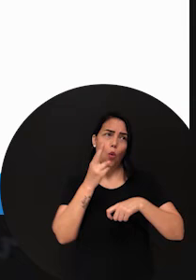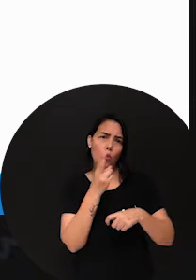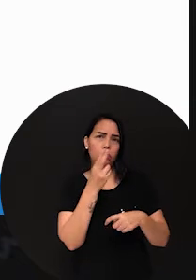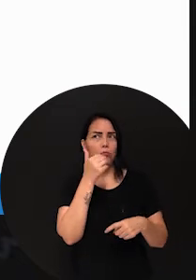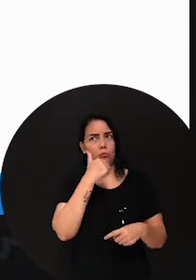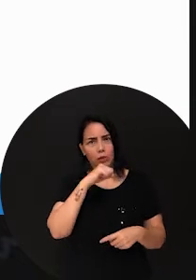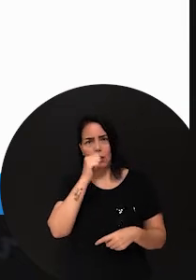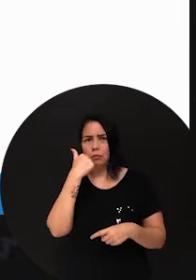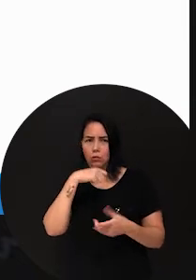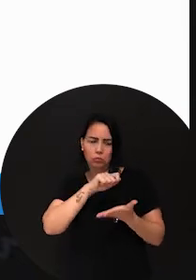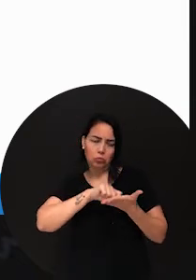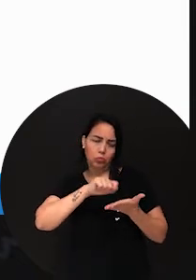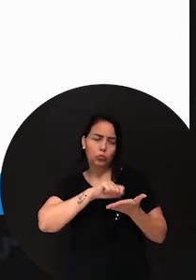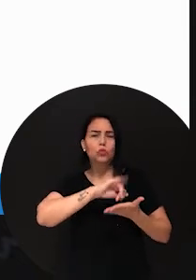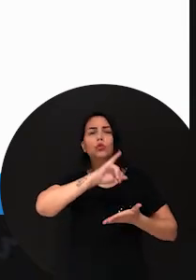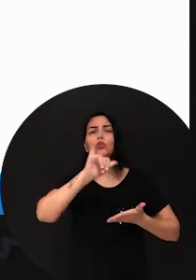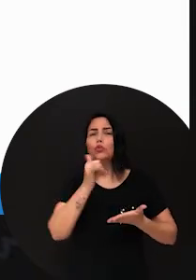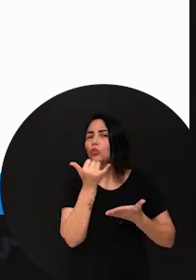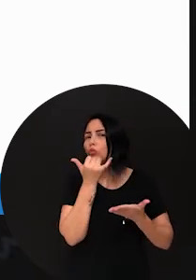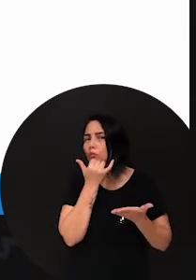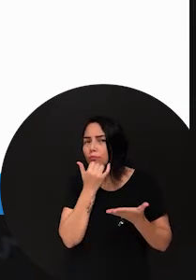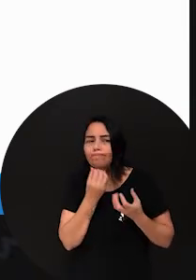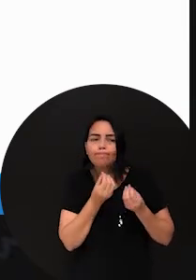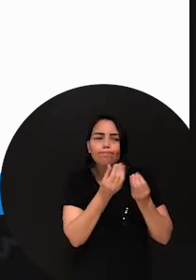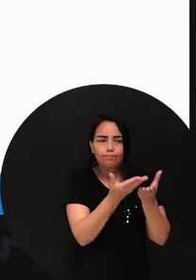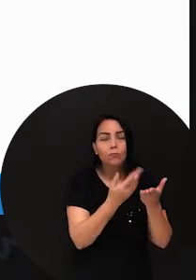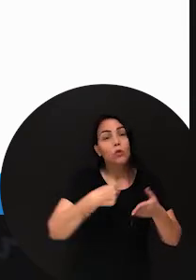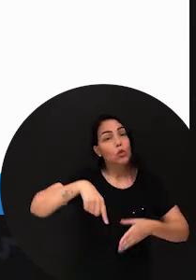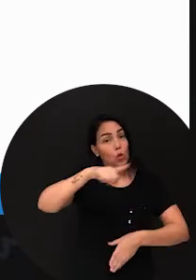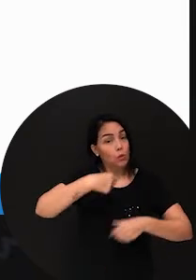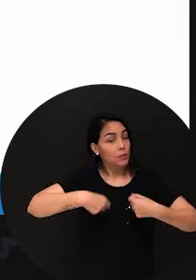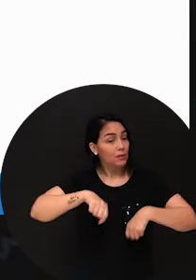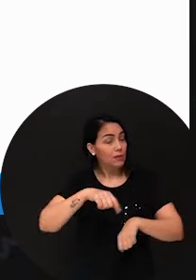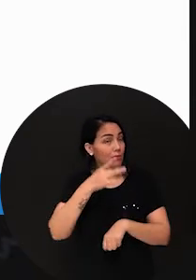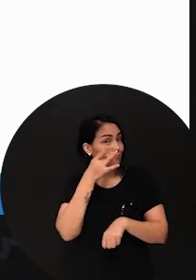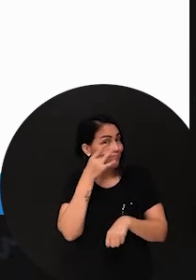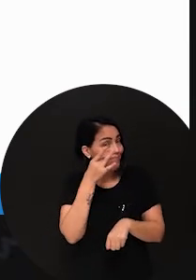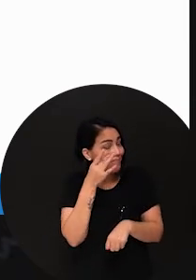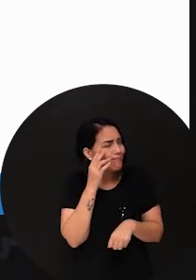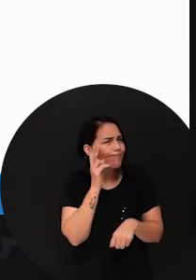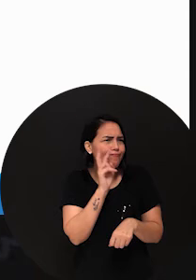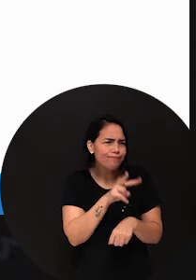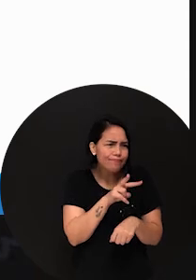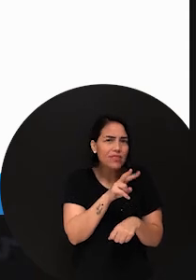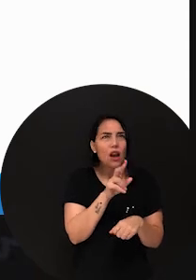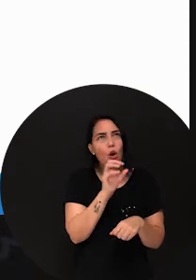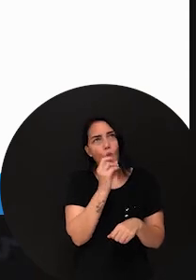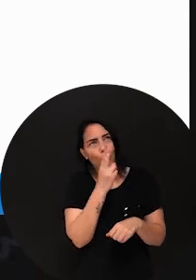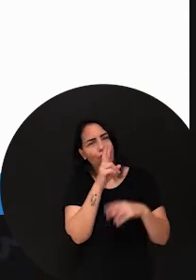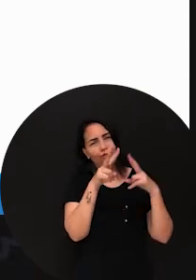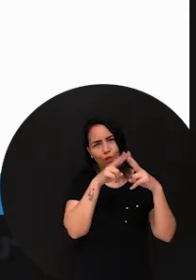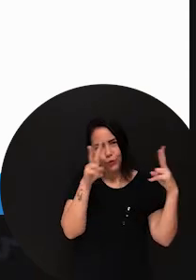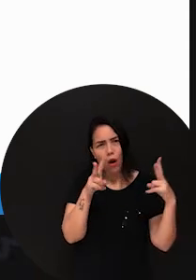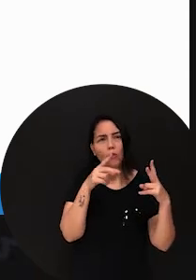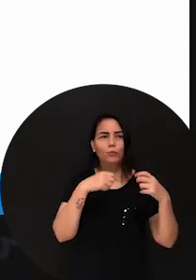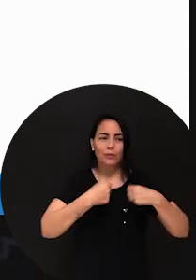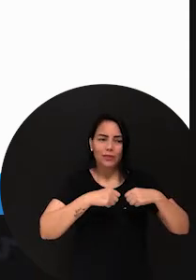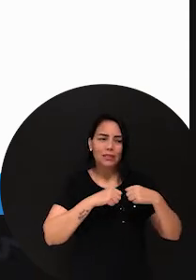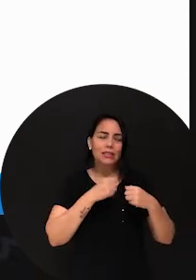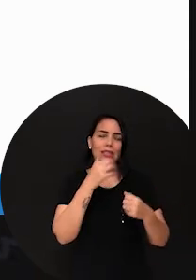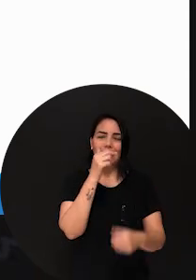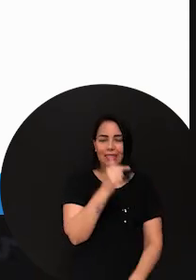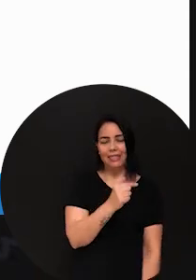né? Nós precisamos ter as frequências de 75%, né? Isso é para cada aula, né?